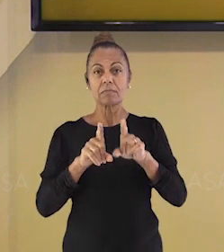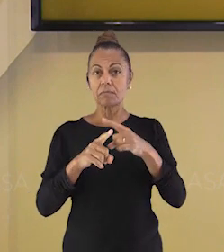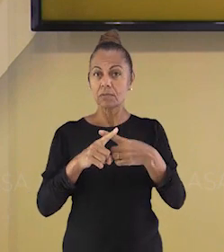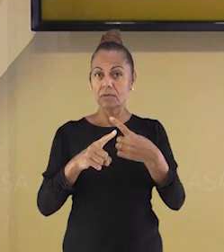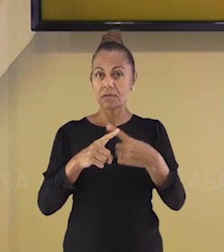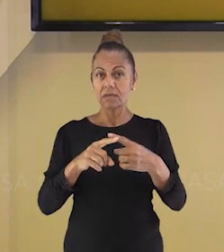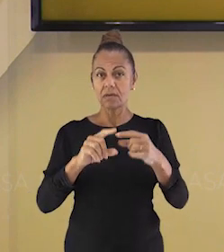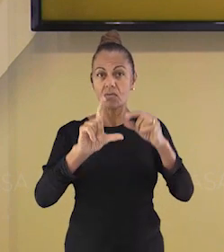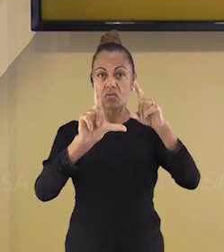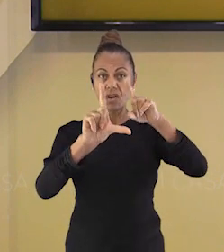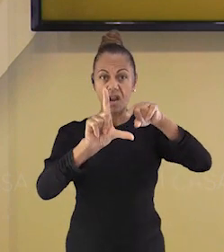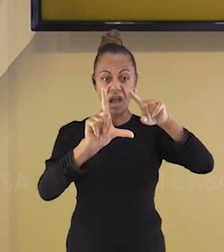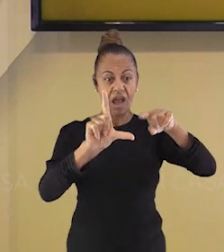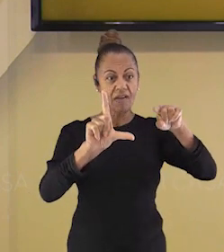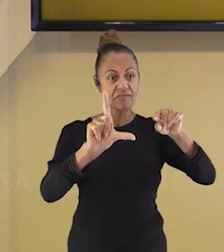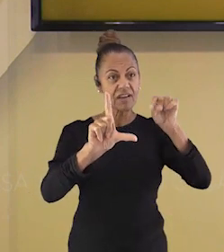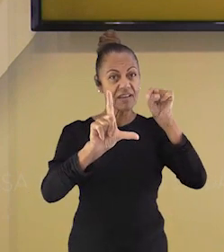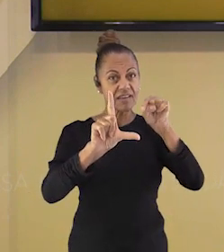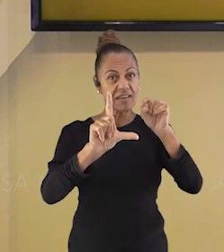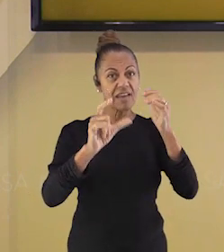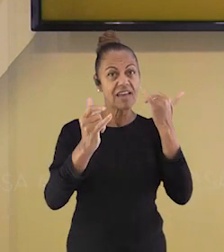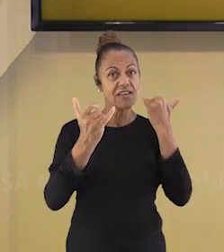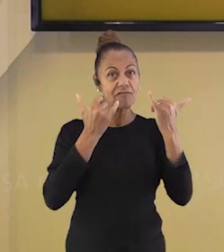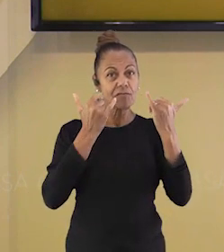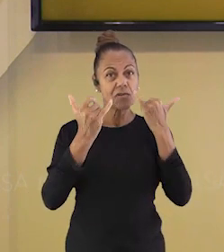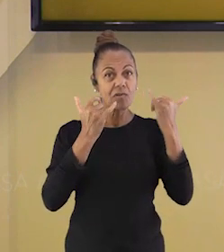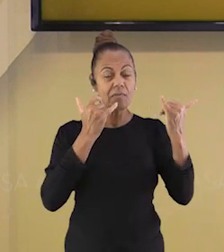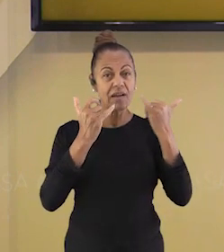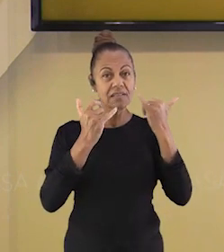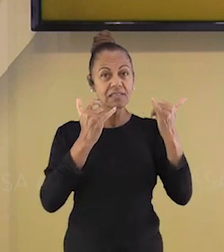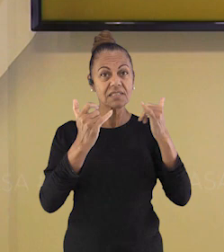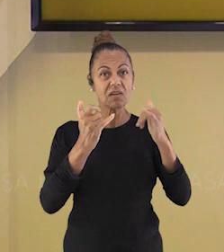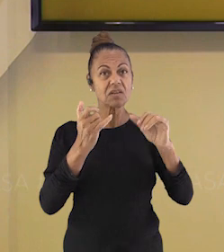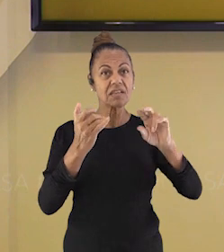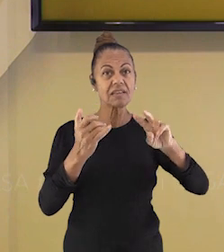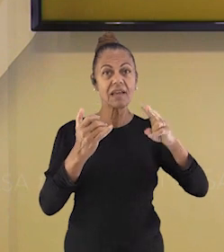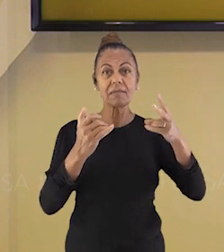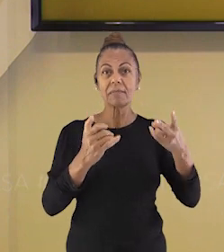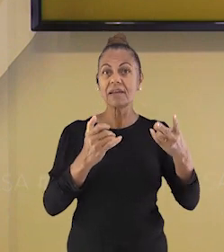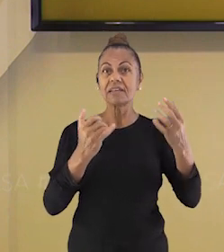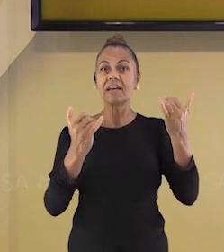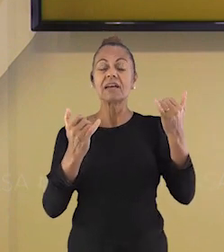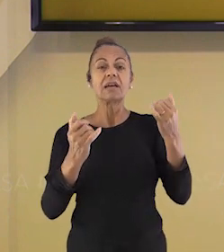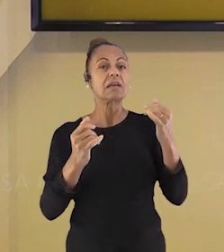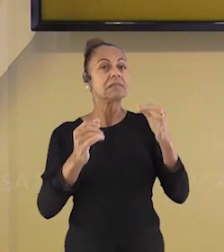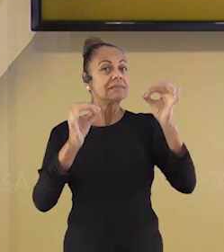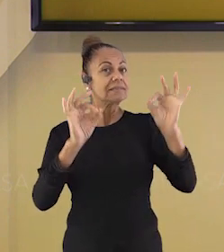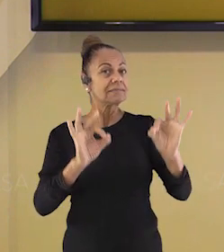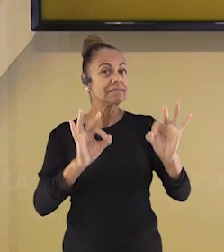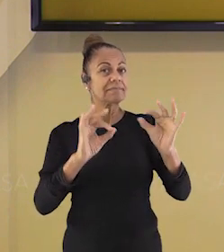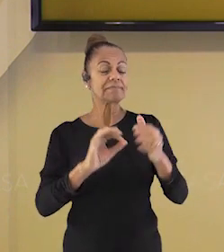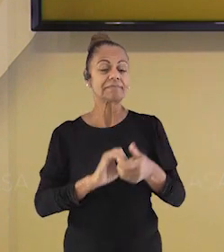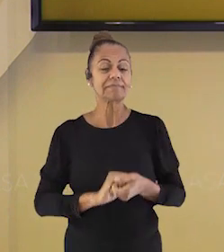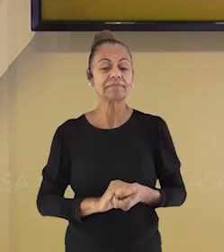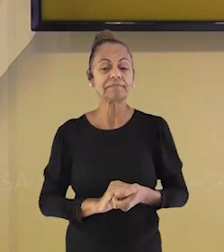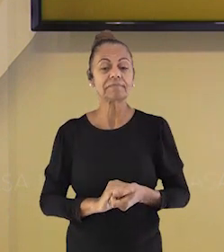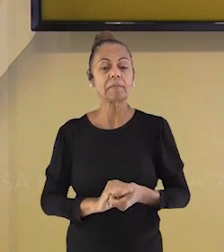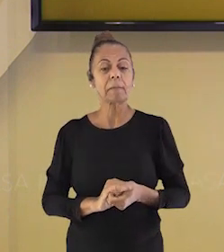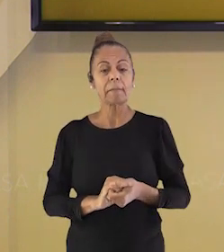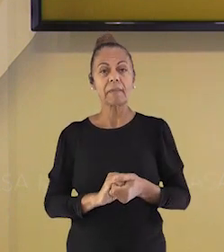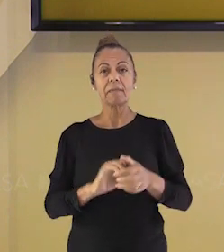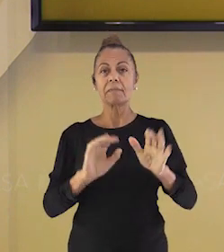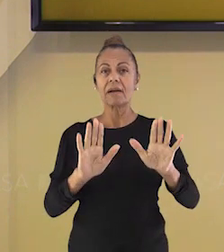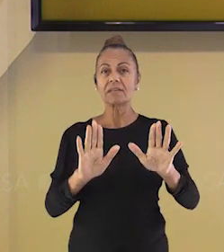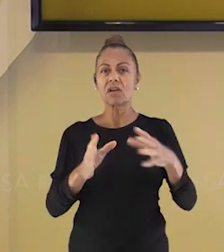são representações que permitem uma interpretação imediata da informação que eles